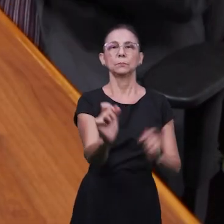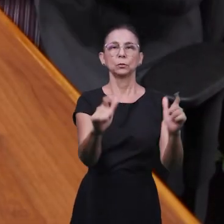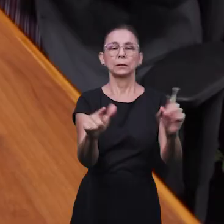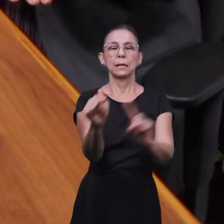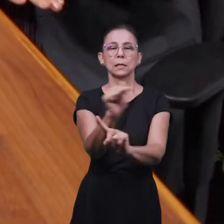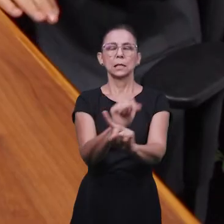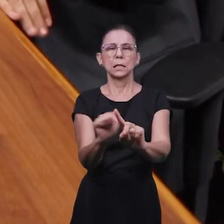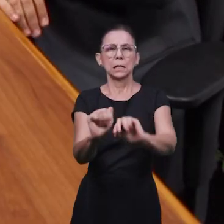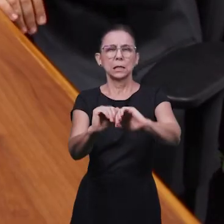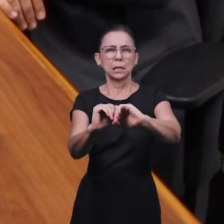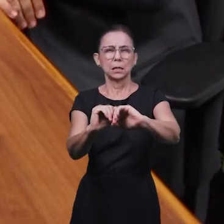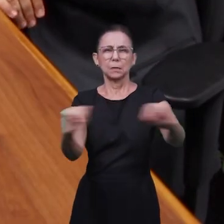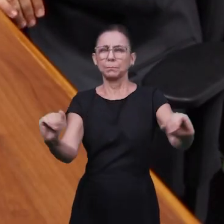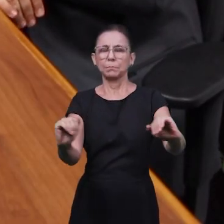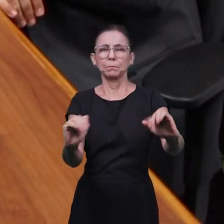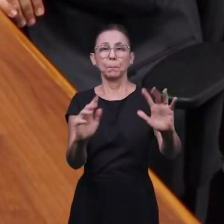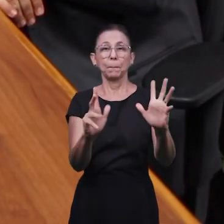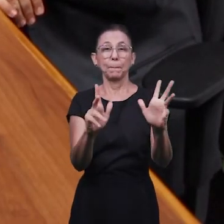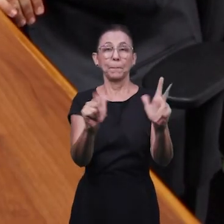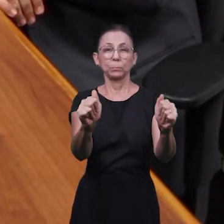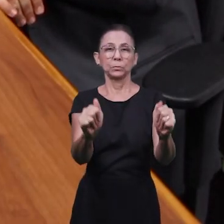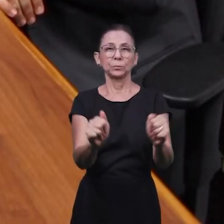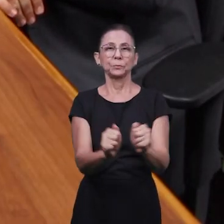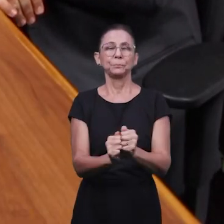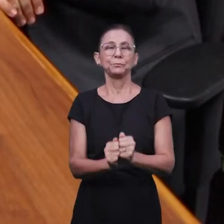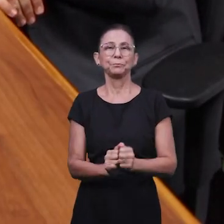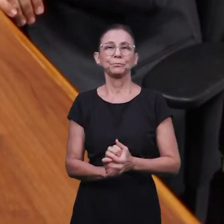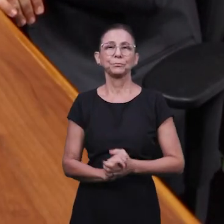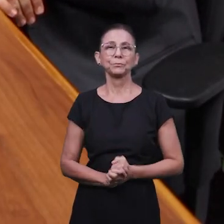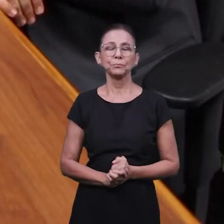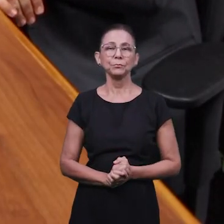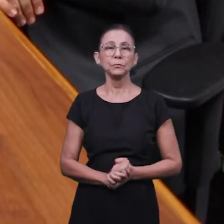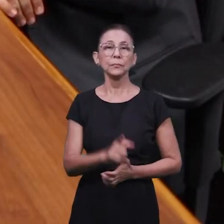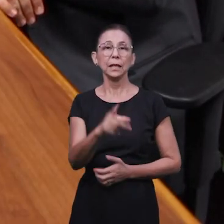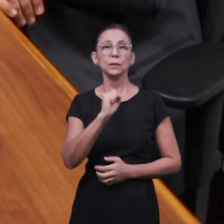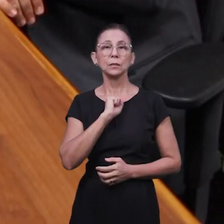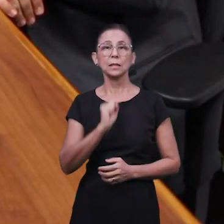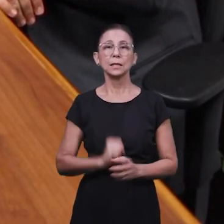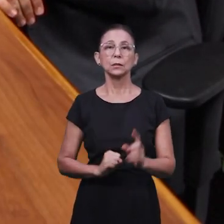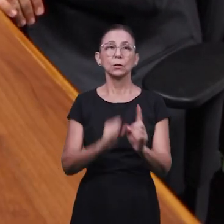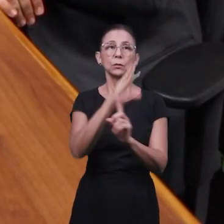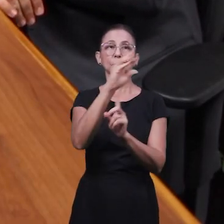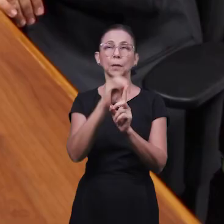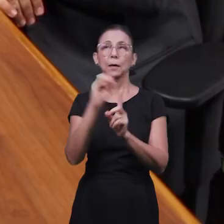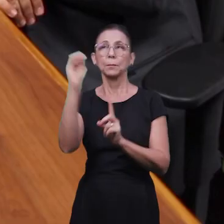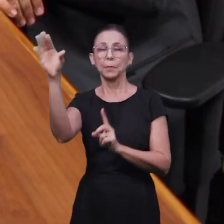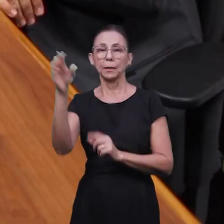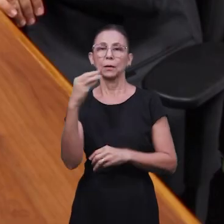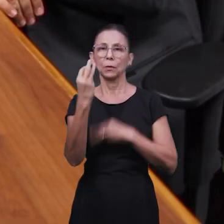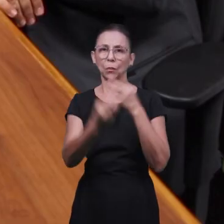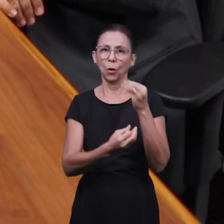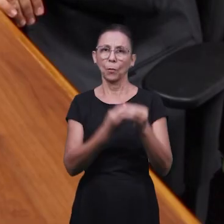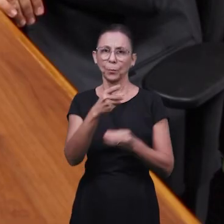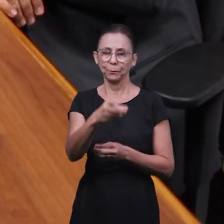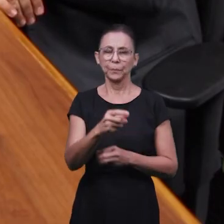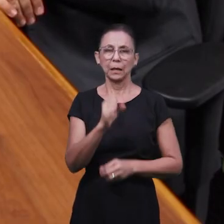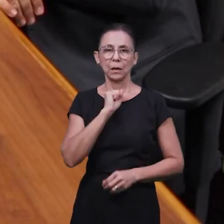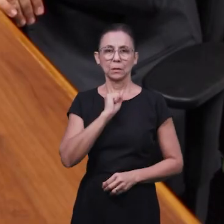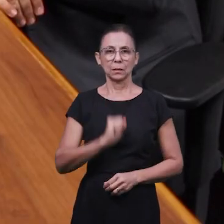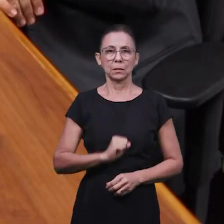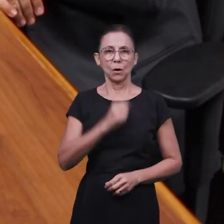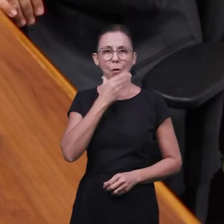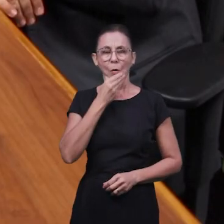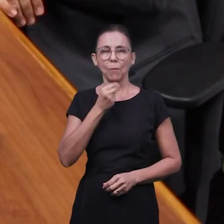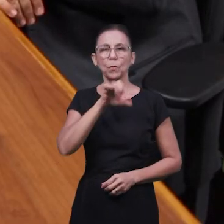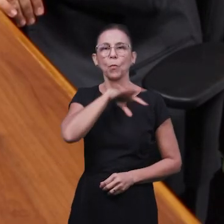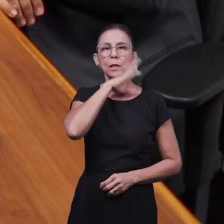santo. Então ali tinha os intermediários, porque o sacerdote fazia o sacrifício. Pegava o animal,